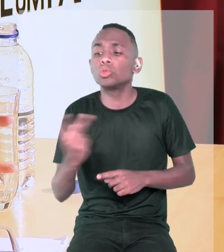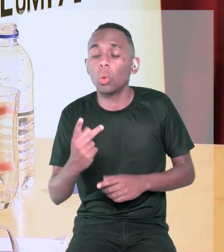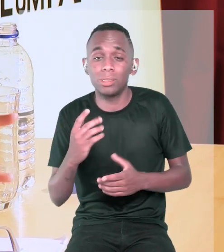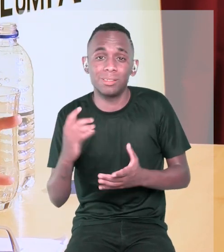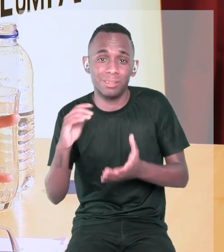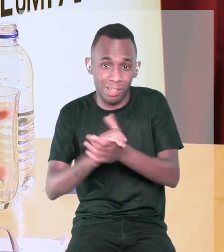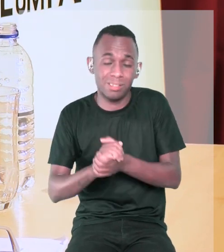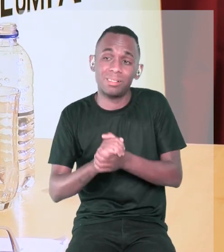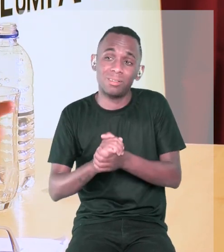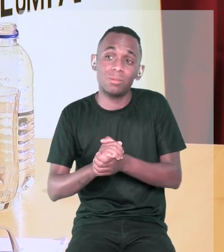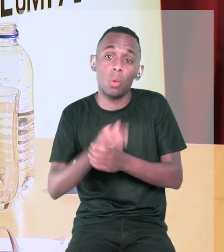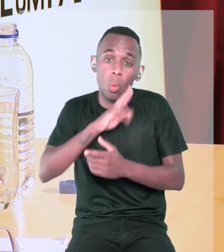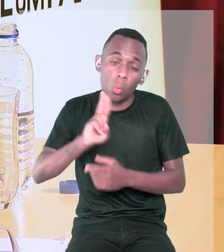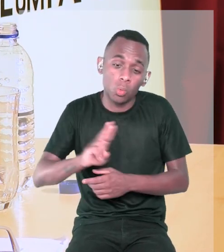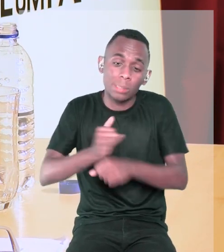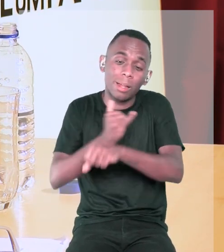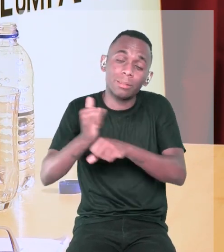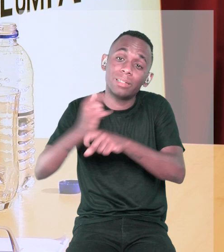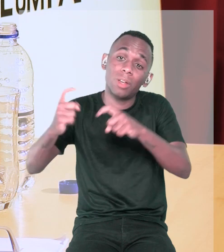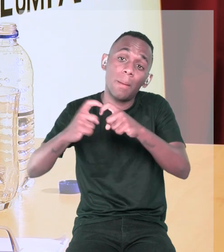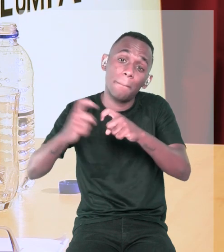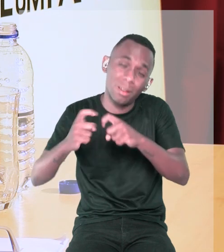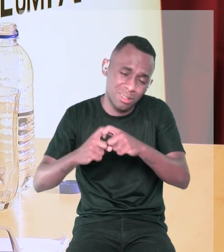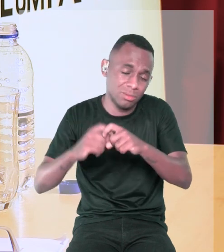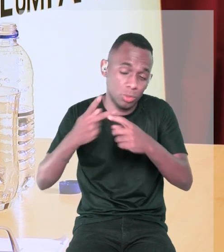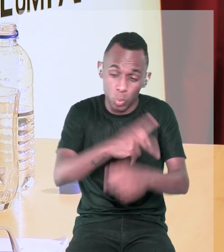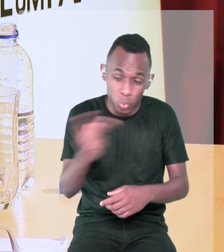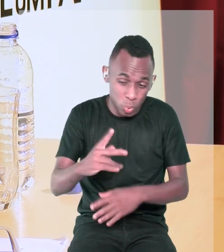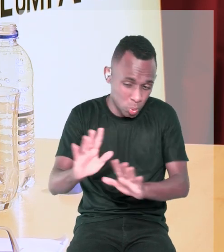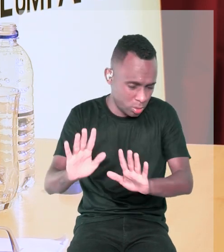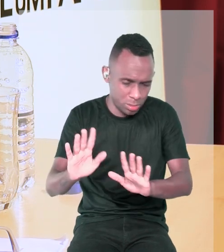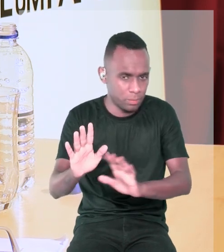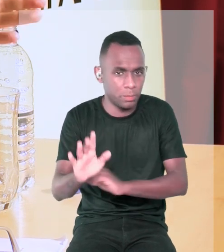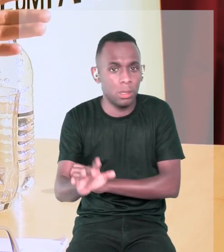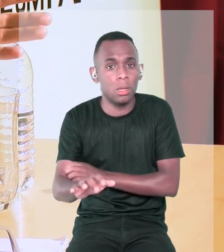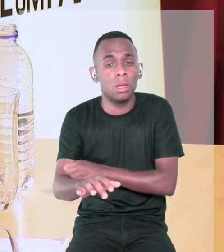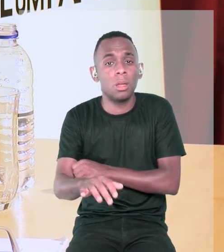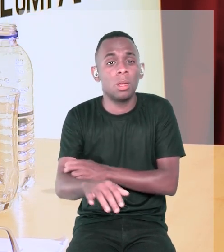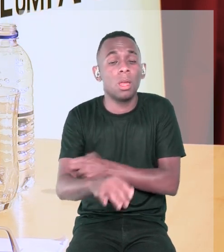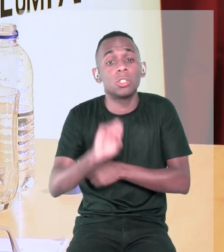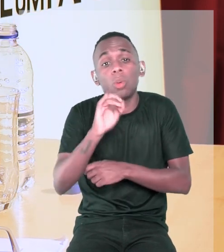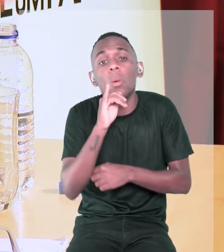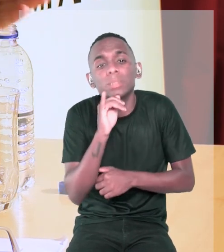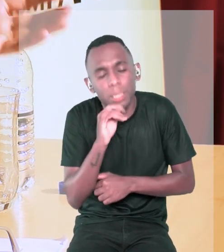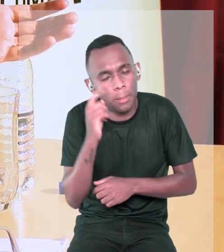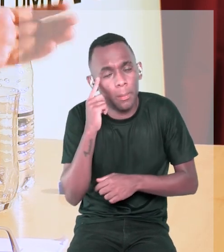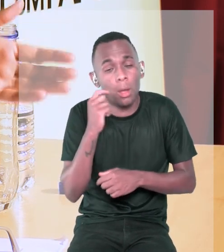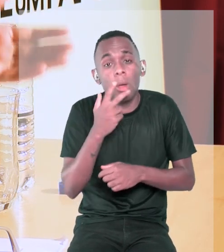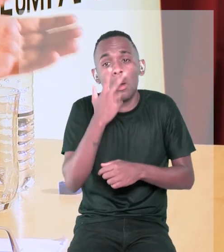isso seja... É apenas um exemplo. Por isso que eu fiz questão de, num certo momento, falar. Isso atinge a universidade, isso atinge...